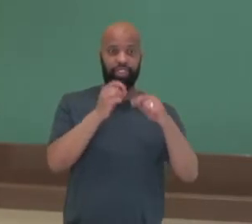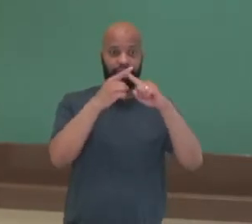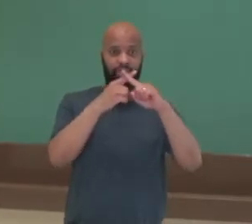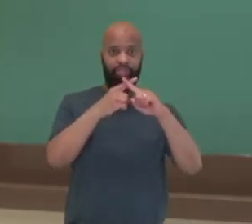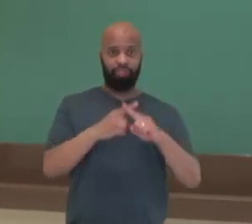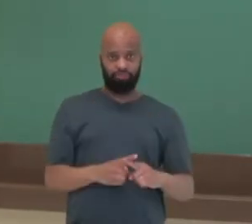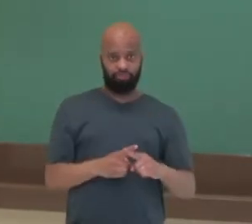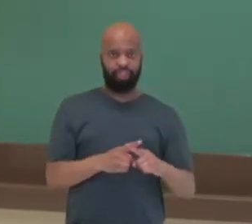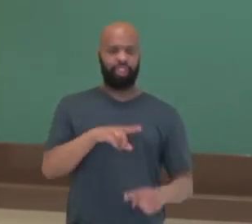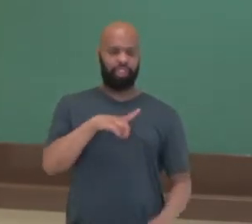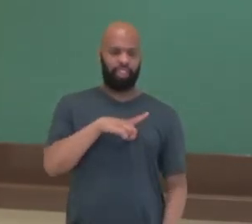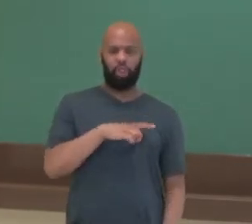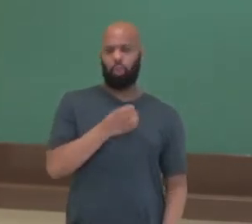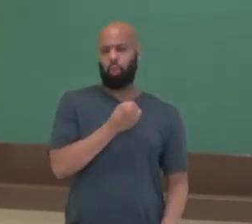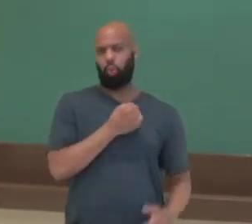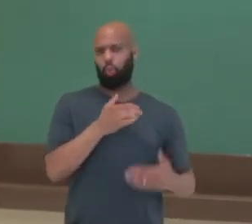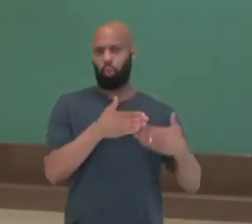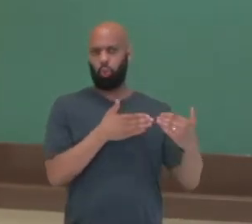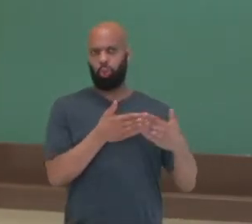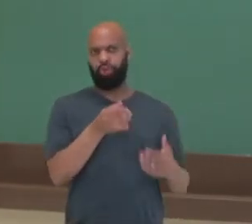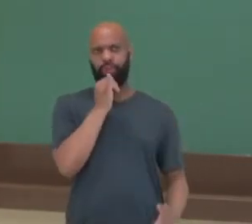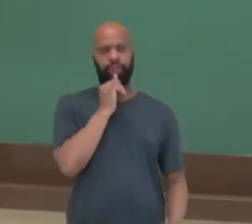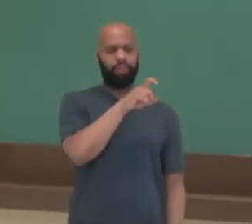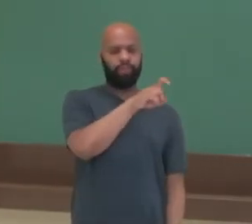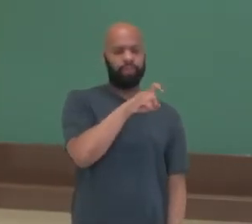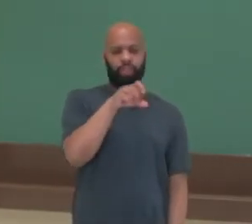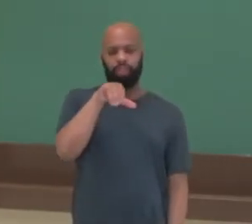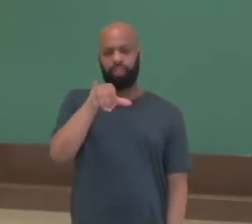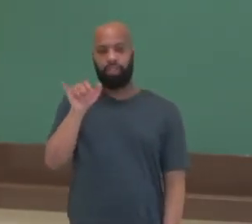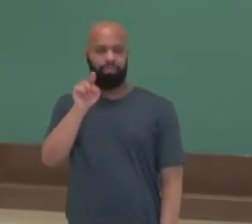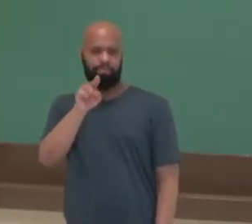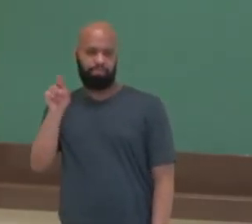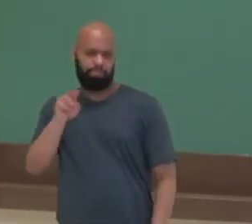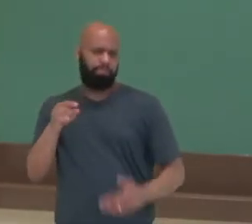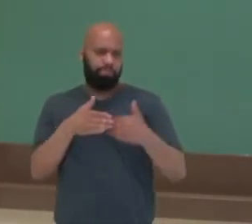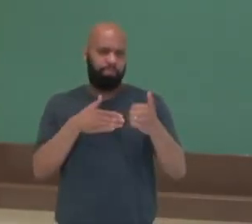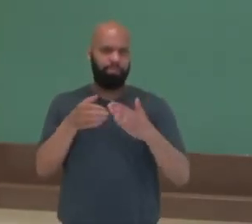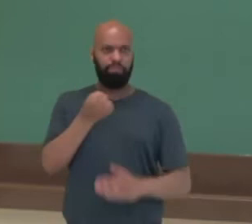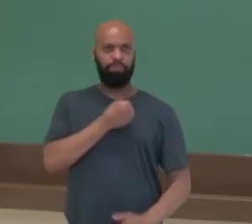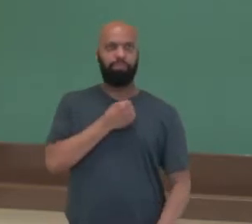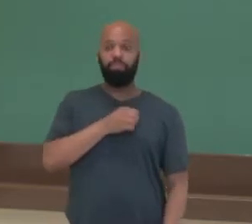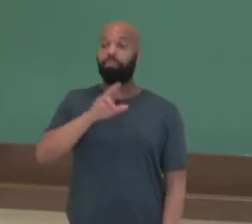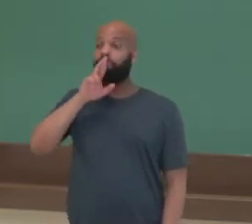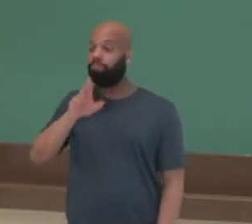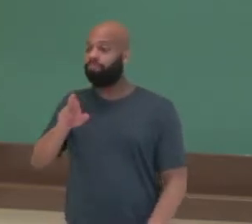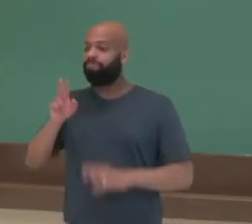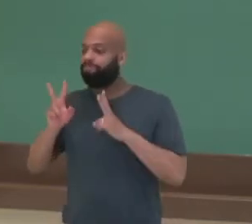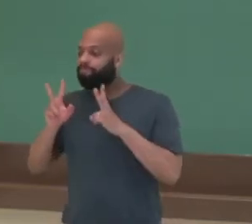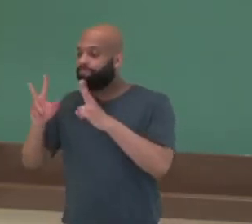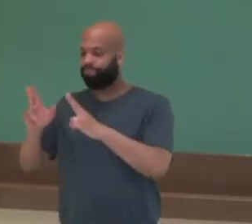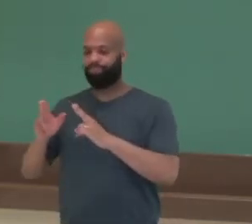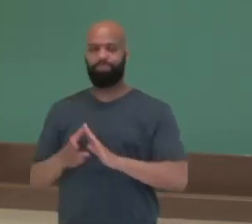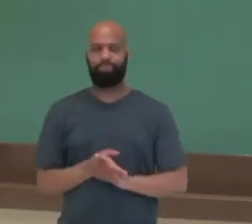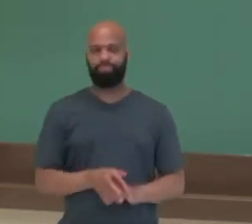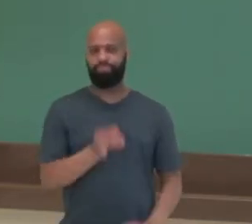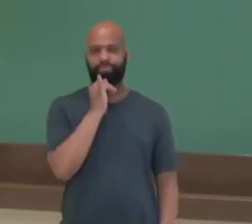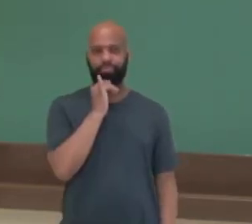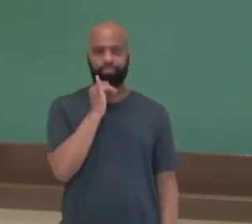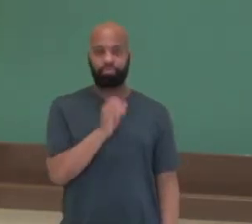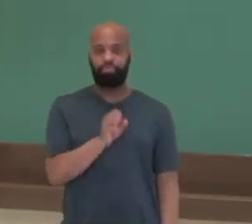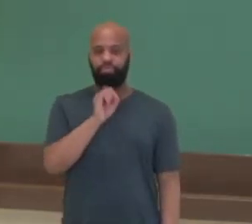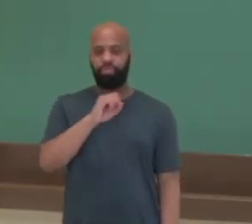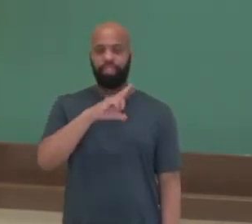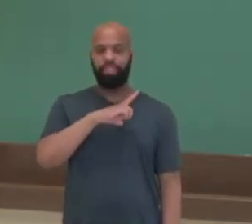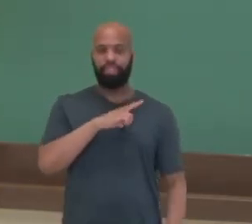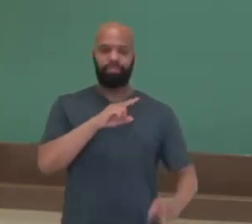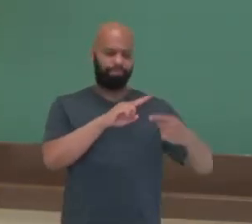produto entre esses valores, o valor deu o mesmo resultado. Então vamos supor que eu tenha